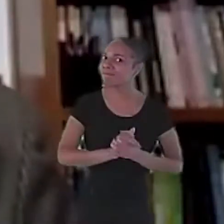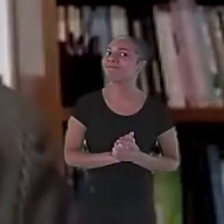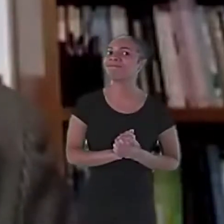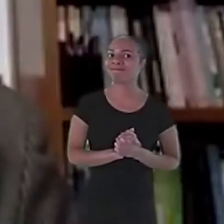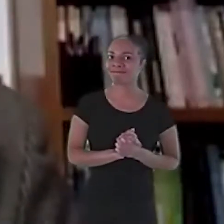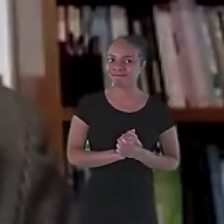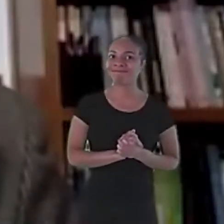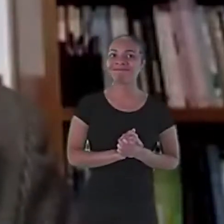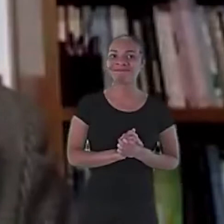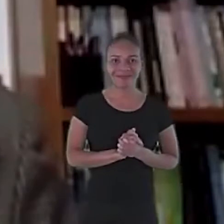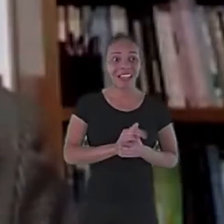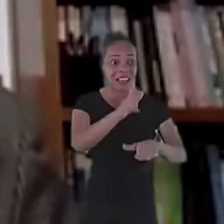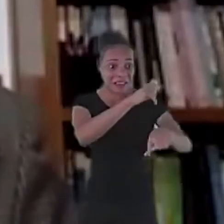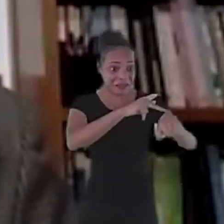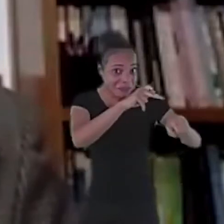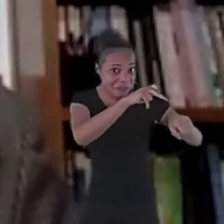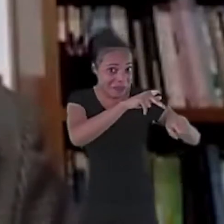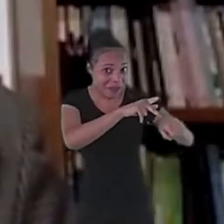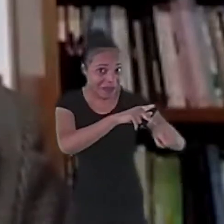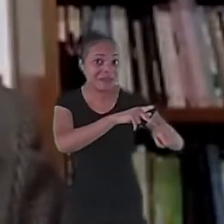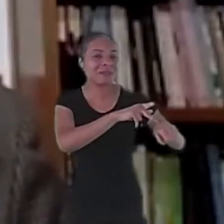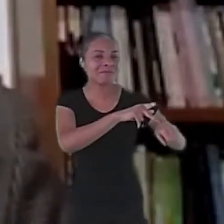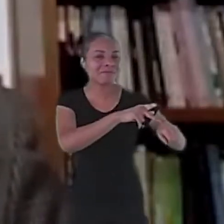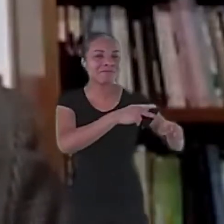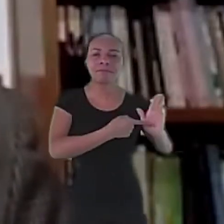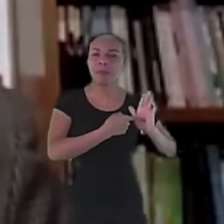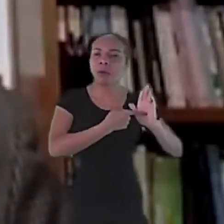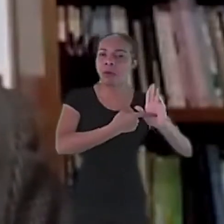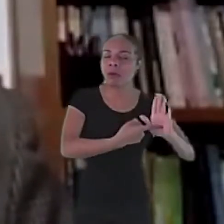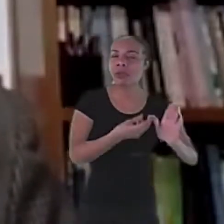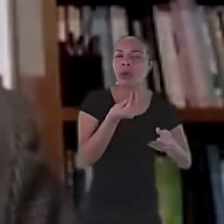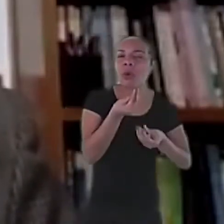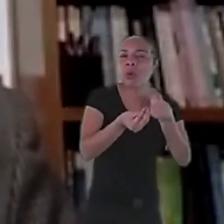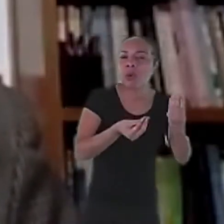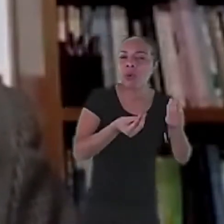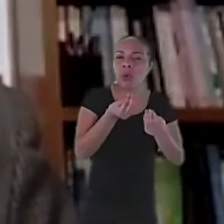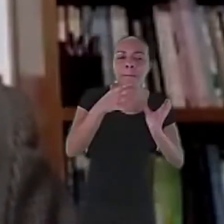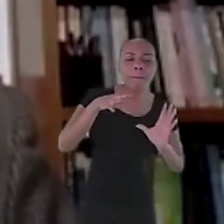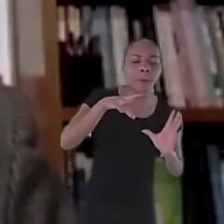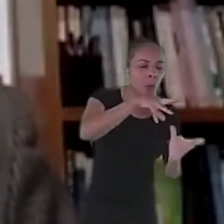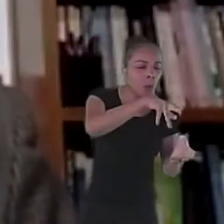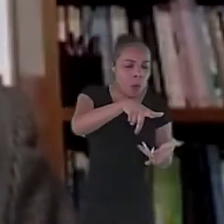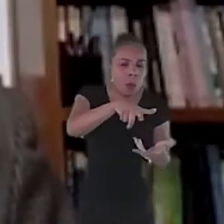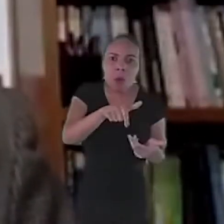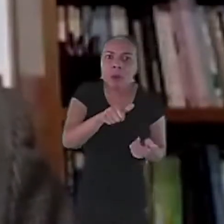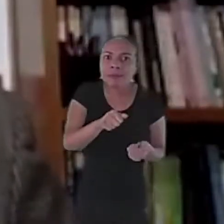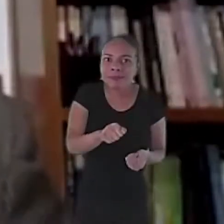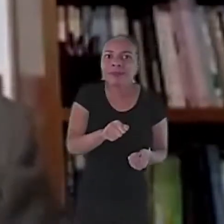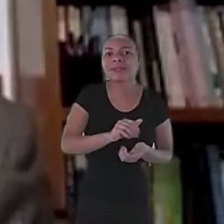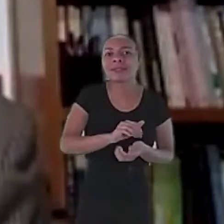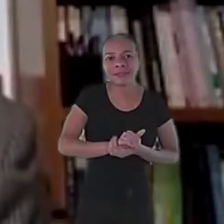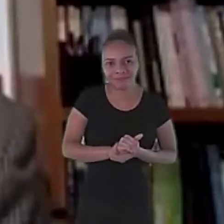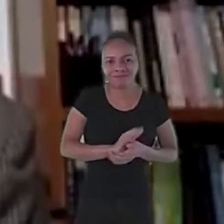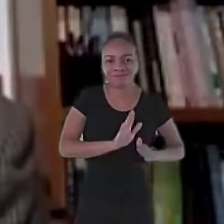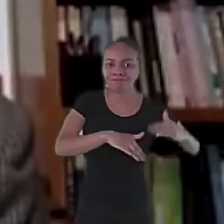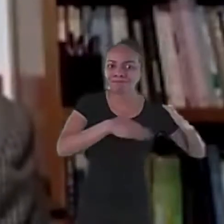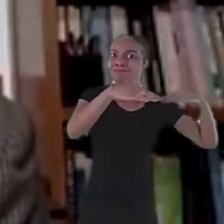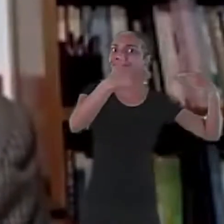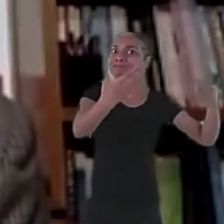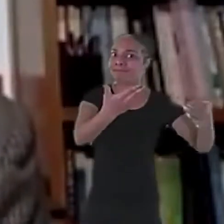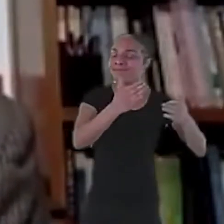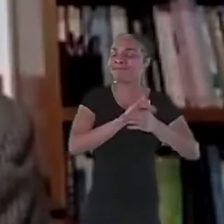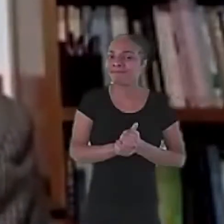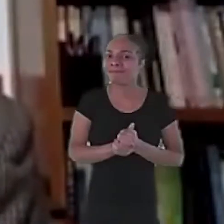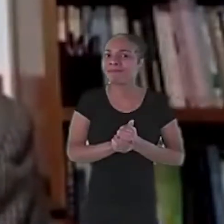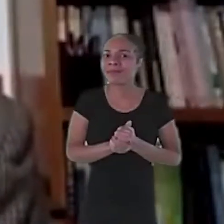a locomotiva da globalização e não há um país